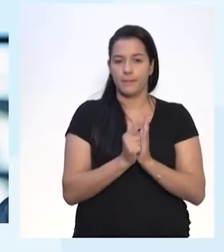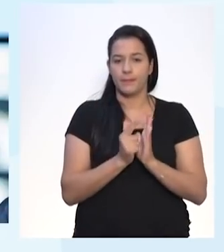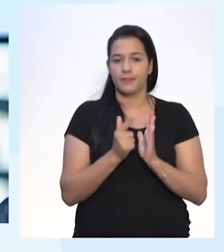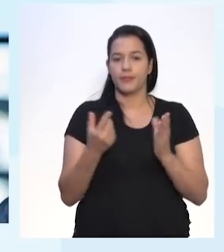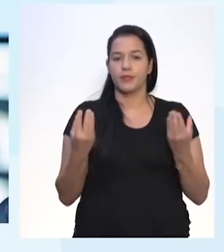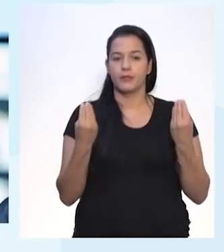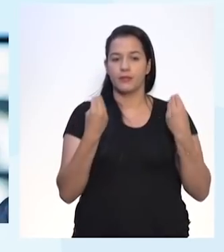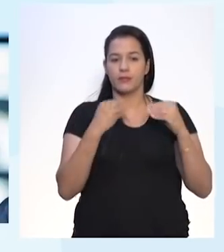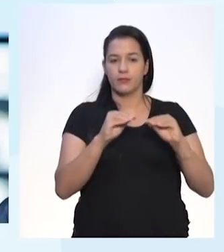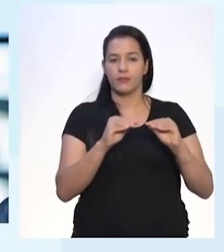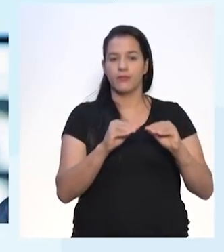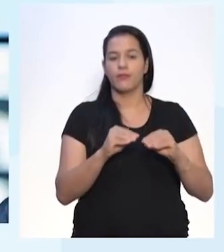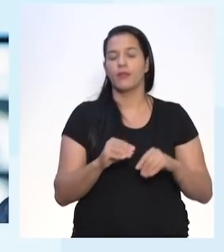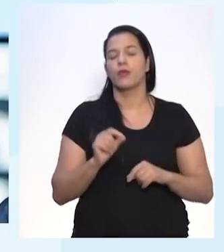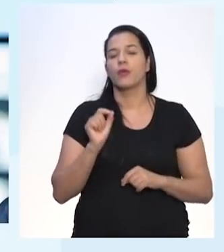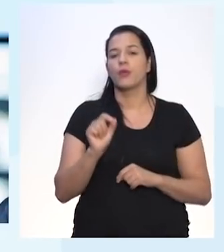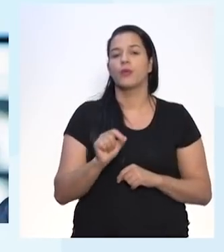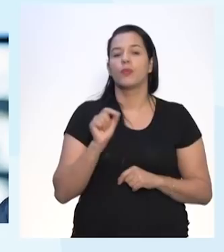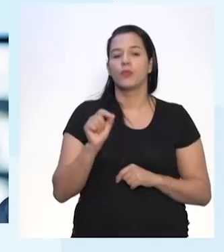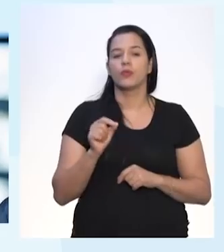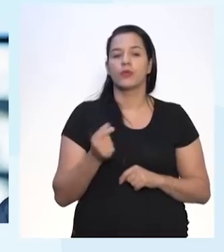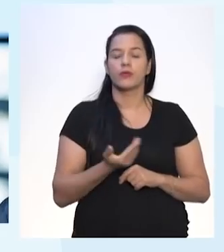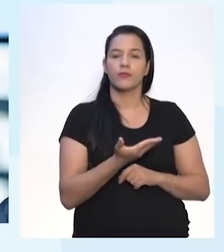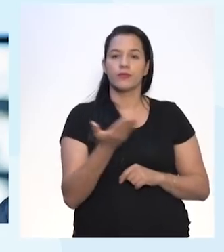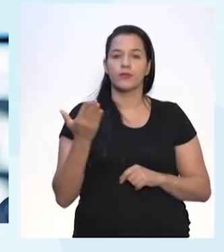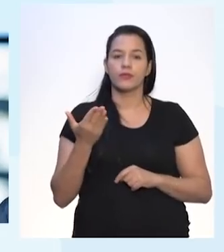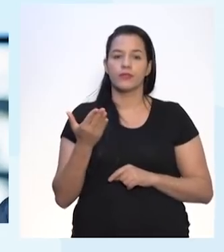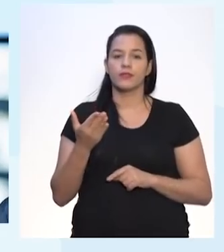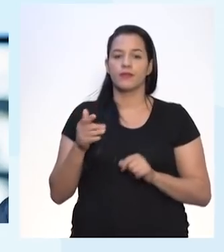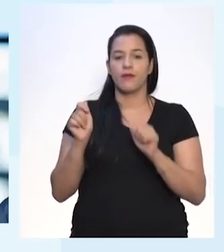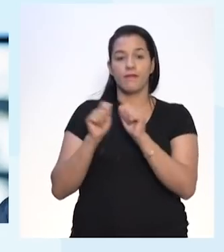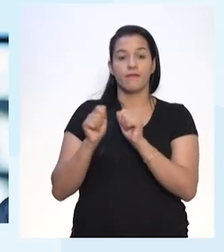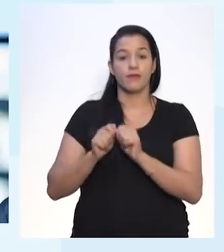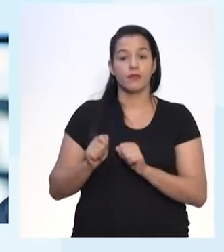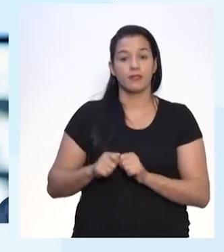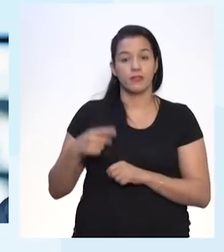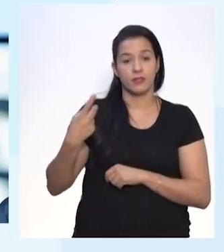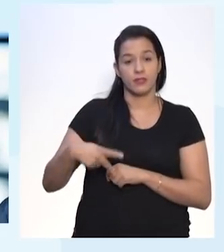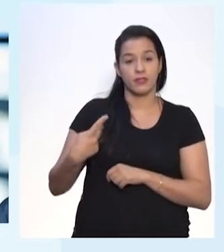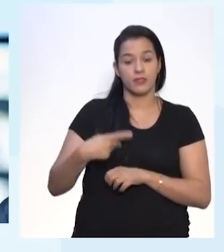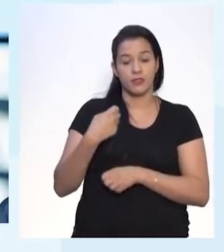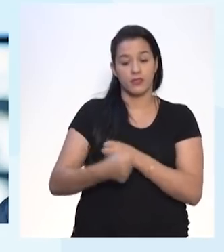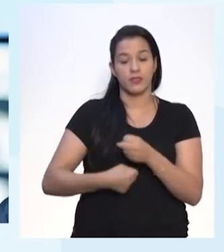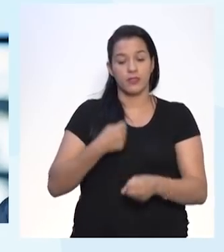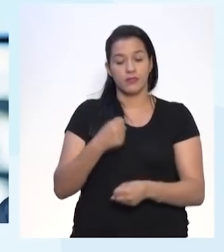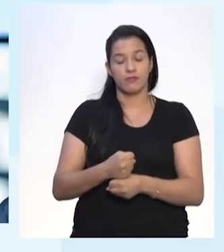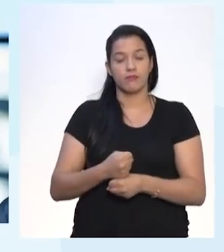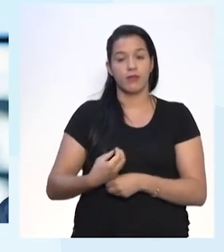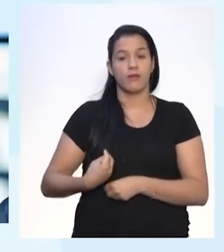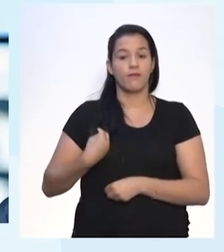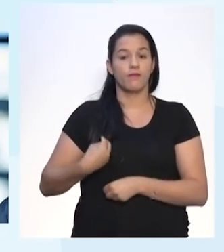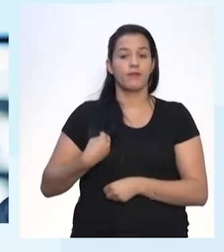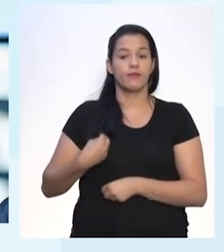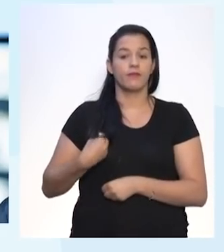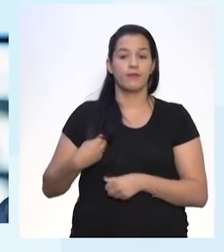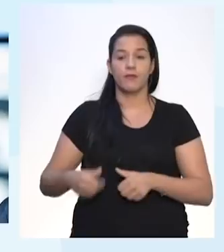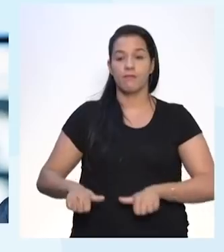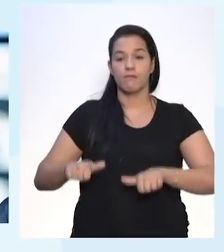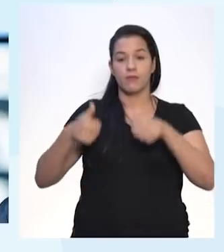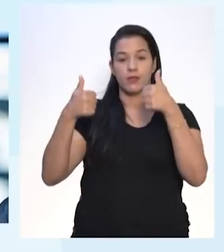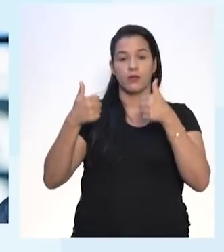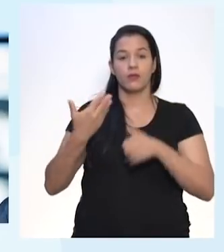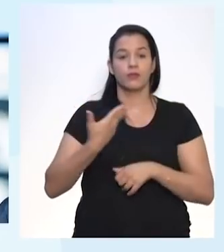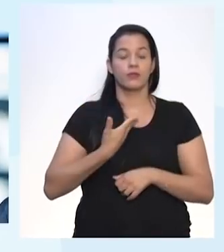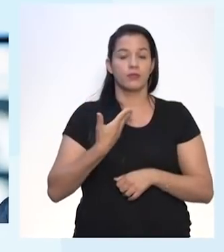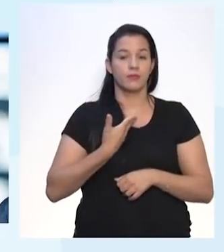vai escrever o que você fará este ano para conviver melhor com os colegas. E